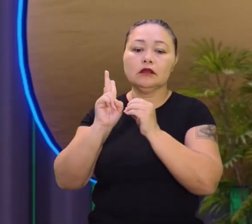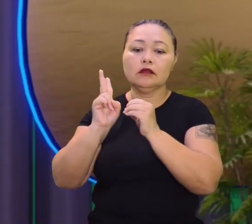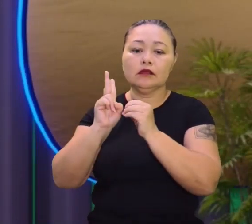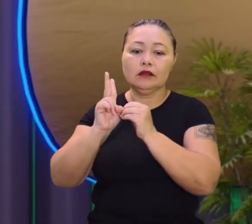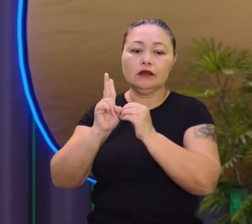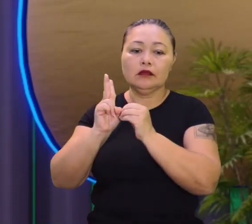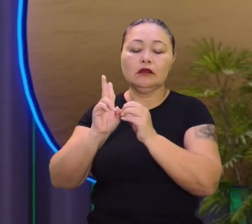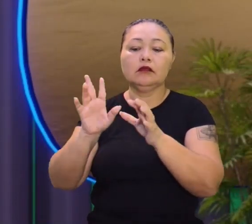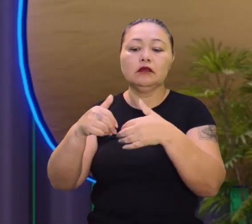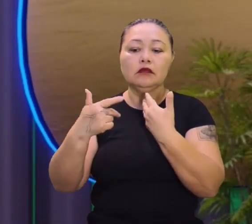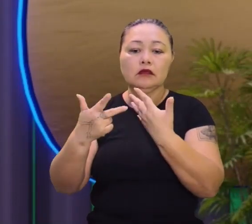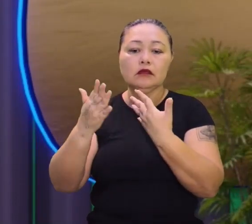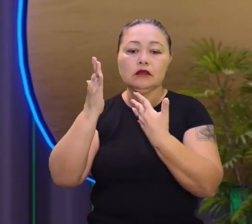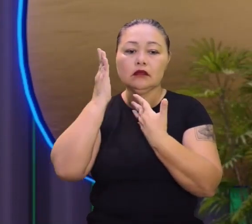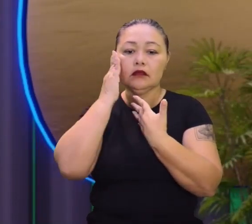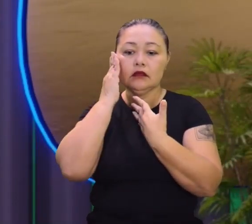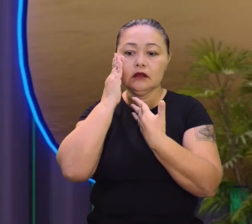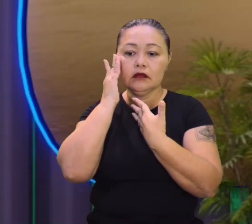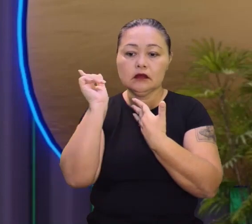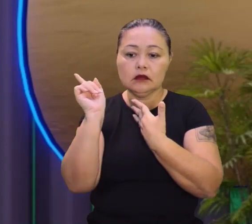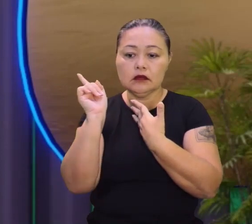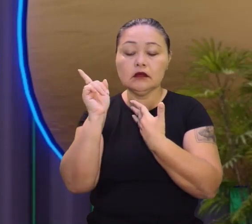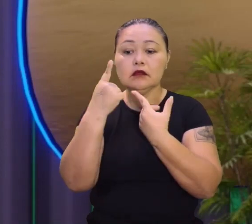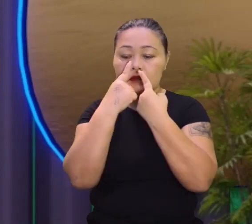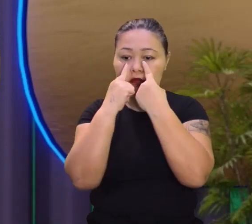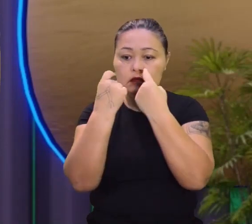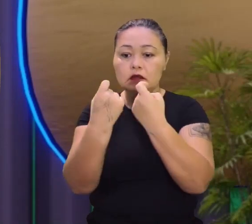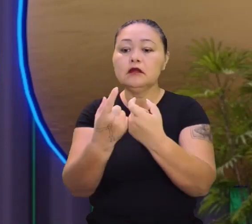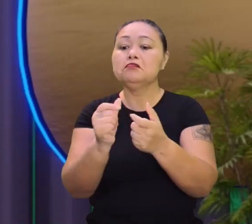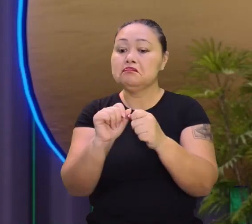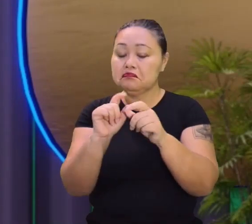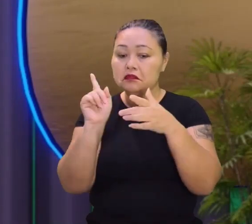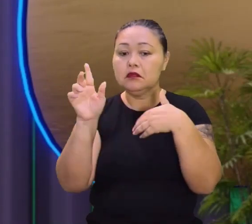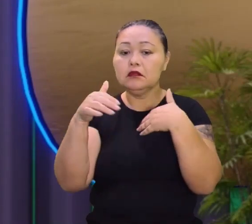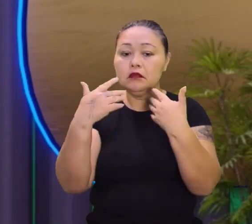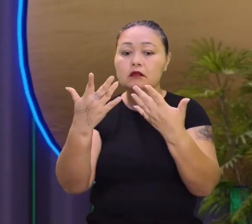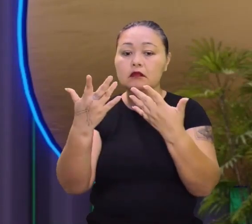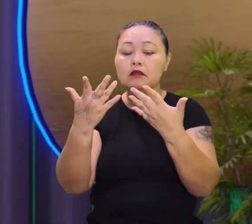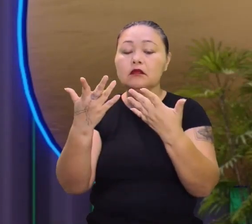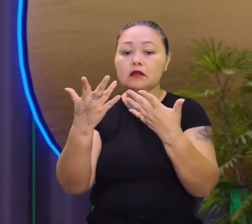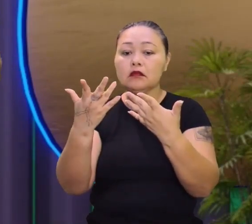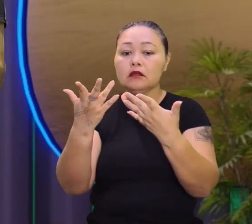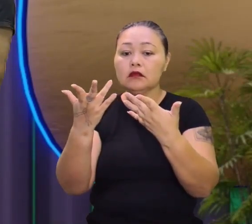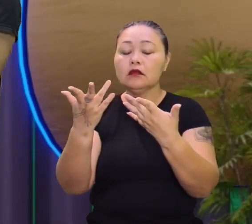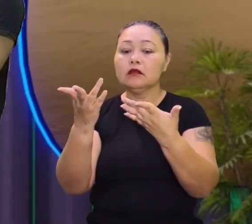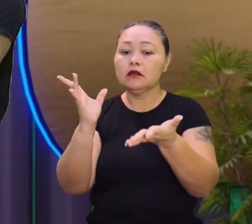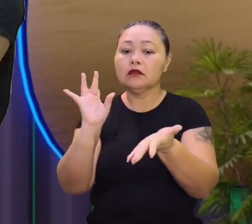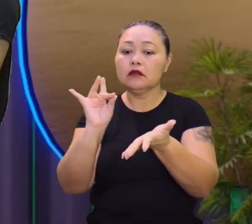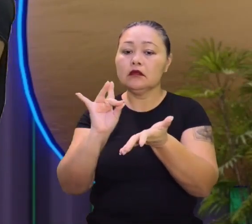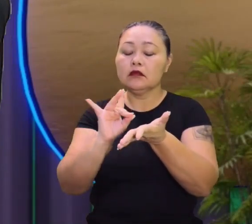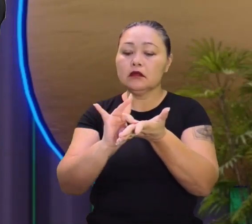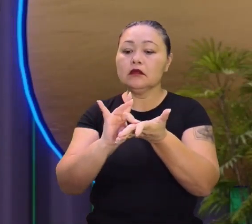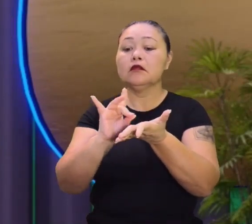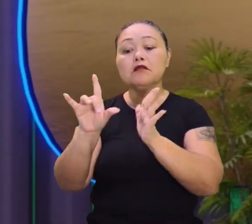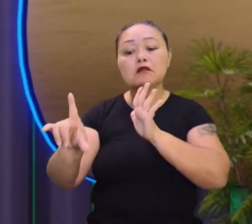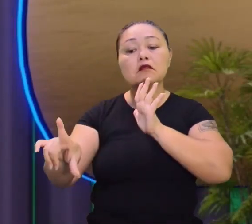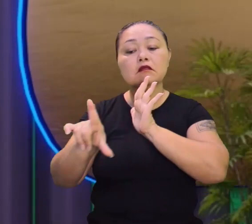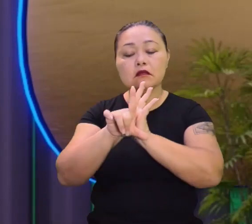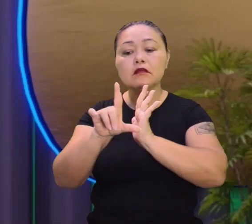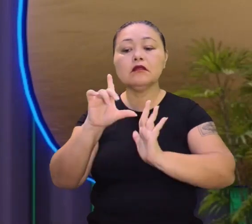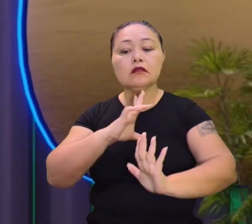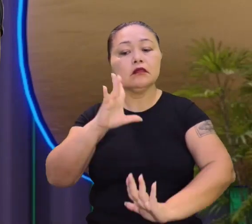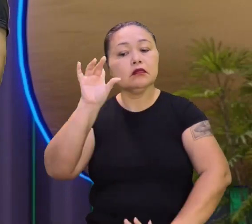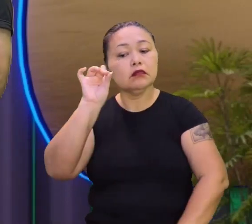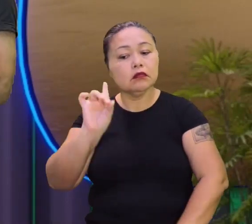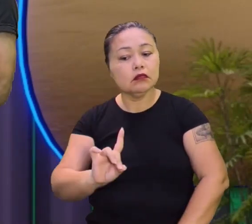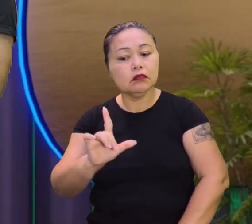indígenas. Sabia disso? Interessante, né? Interessante demais. Então, realmente é por lei, eles têm esse direito